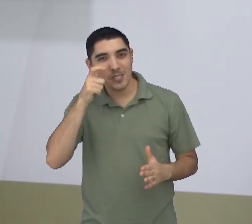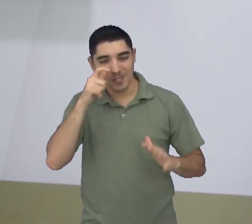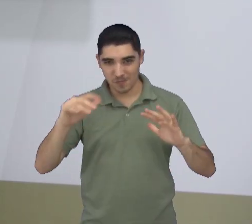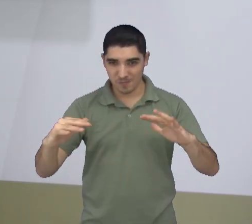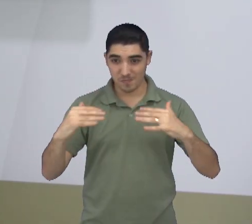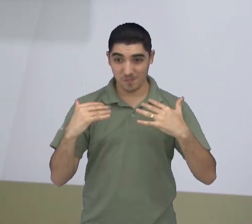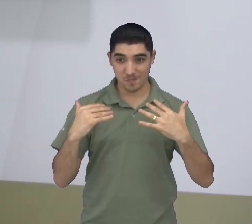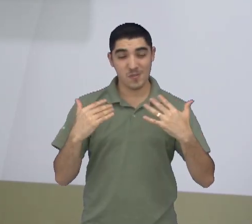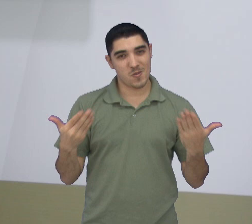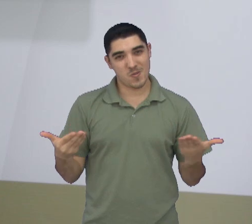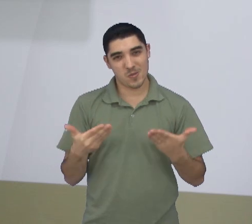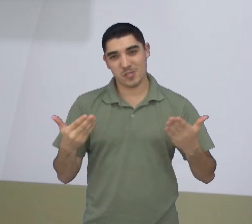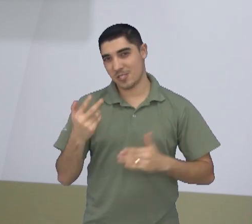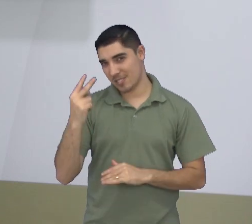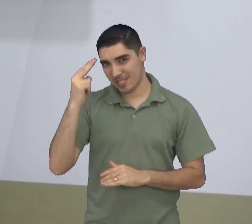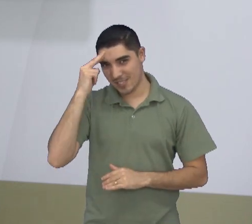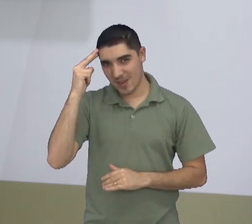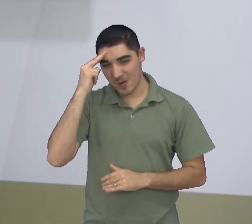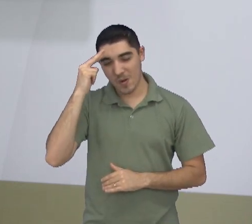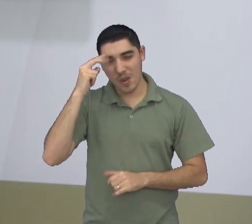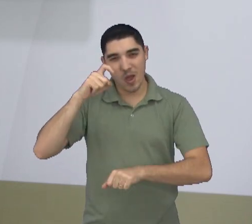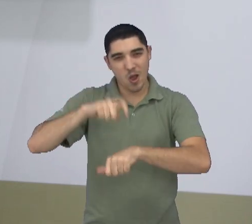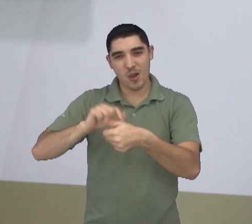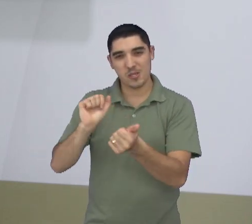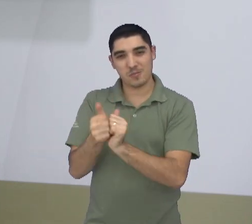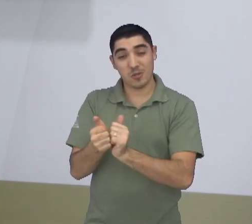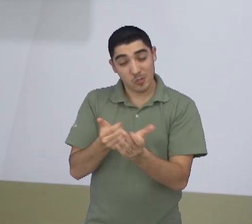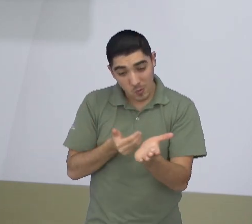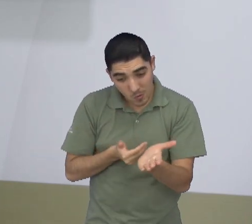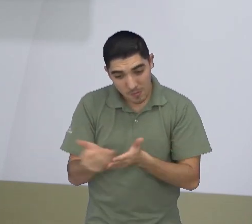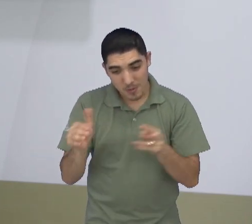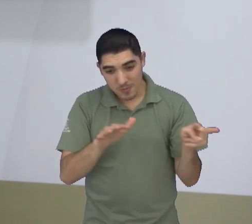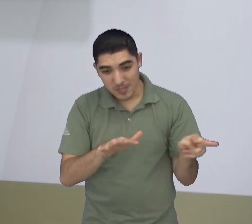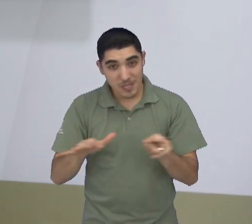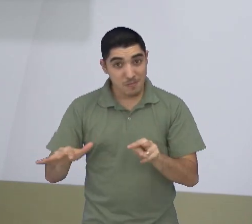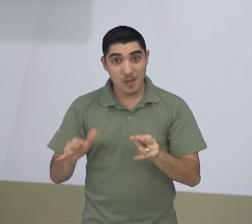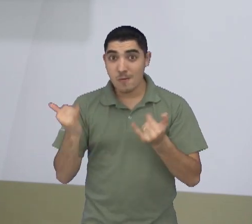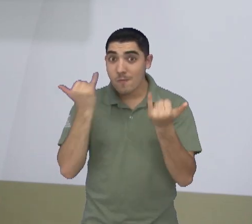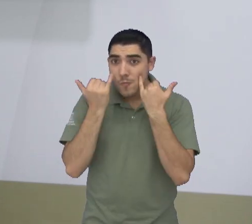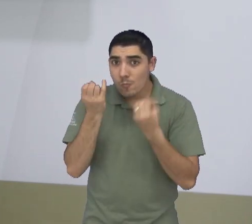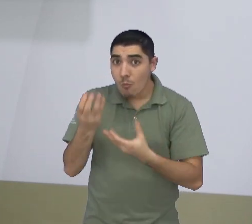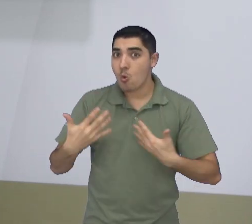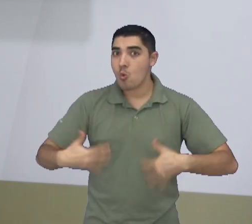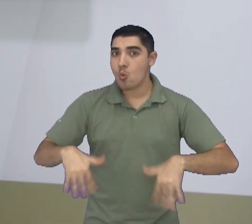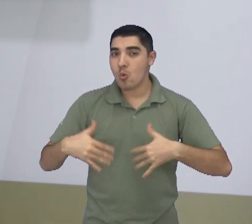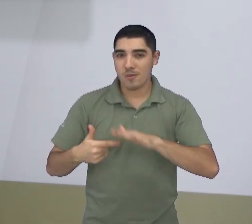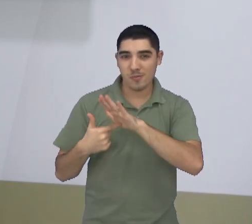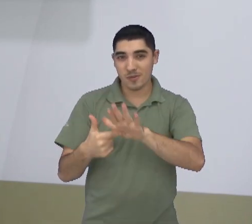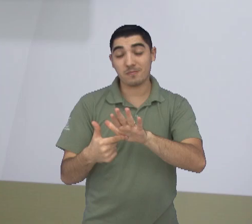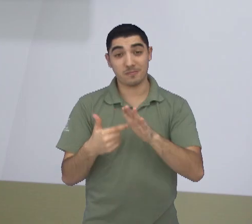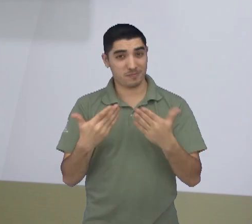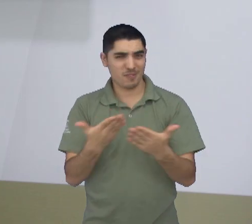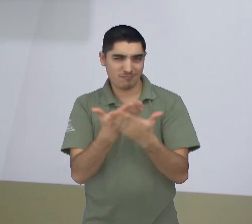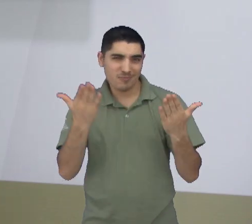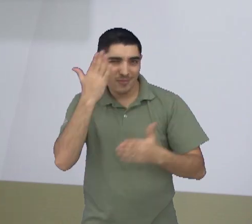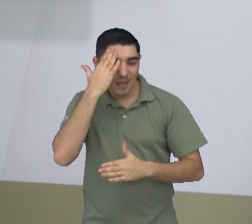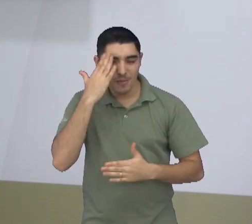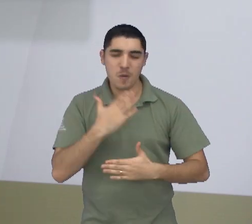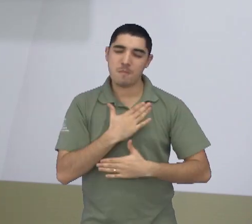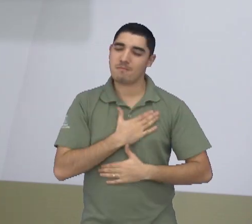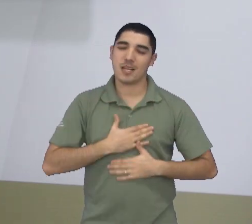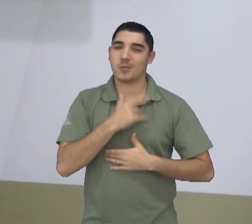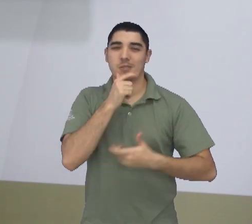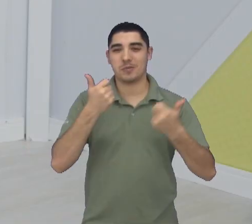nesta segunda-feira no Hora do Esporte. Semana começando com muita informação. Então, como vocês todos sabem, é uma honra